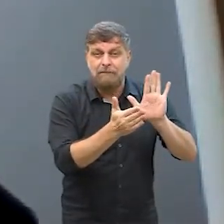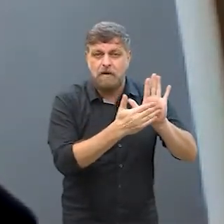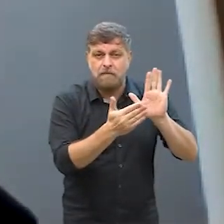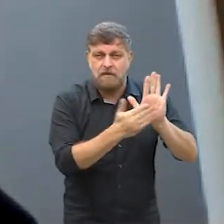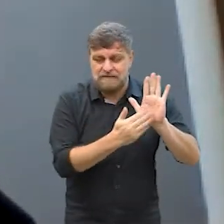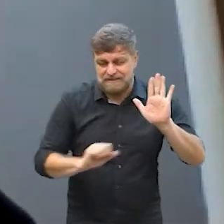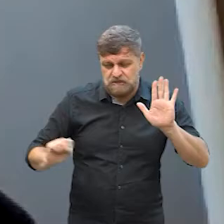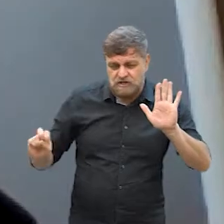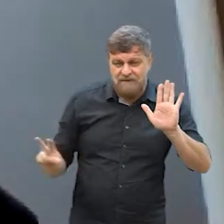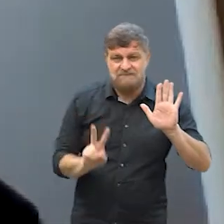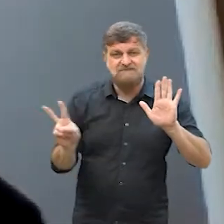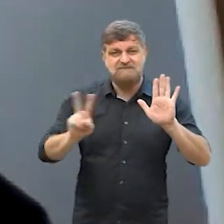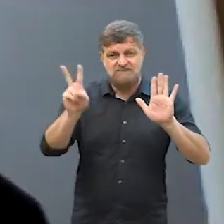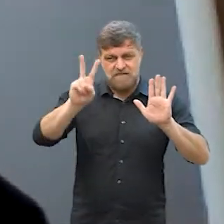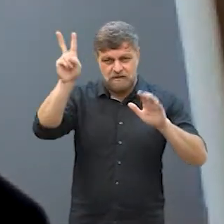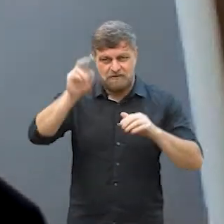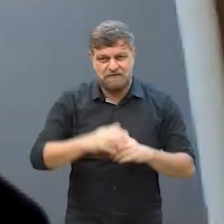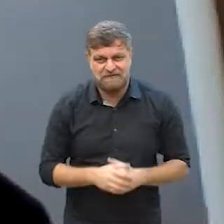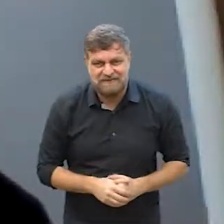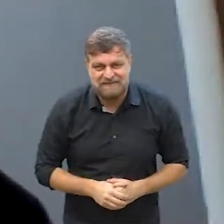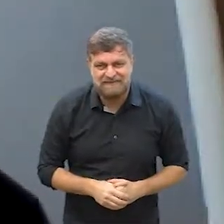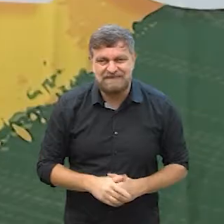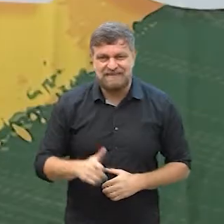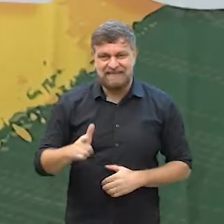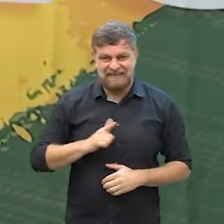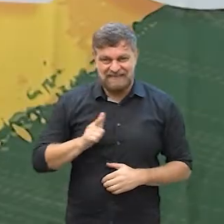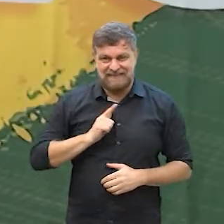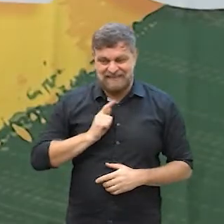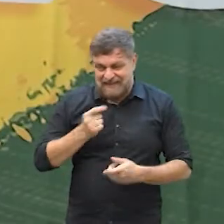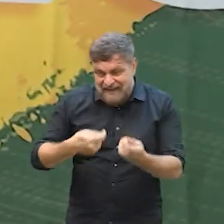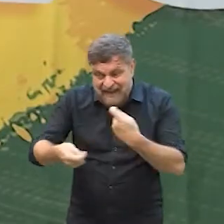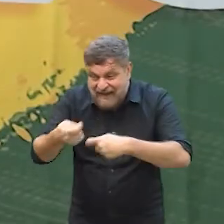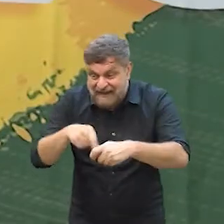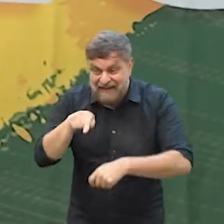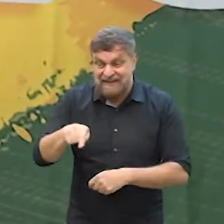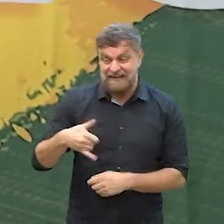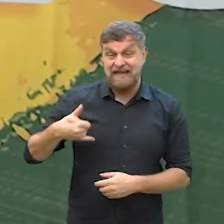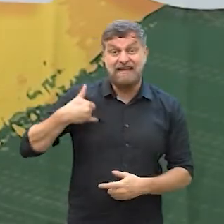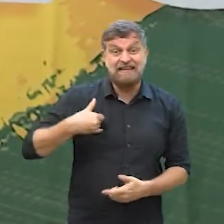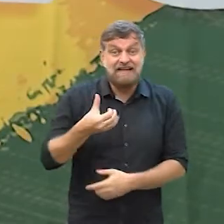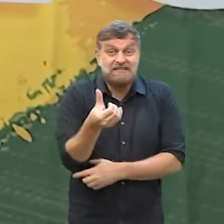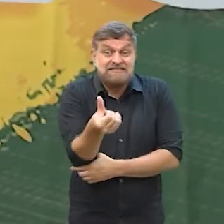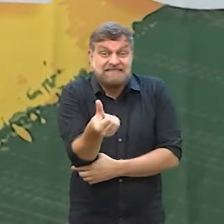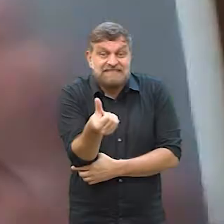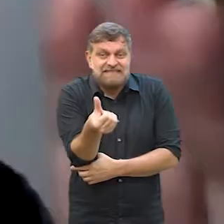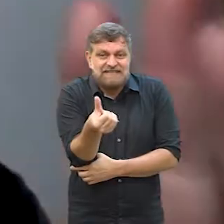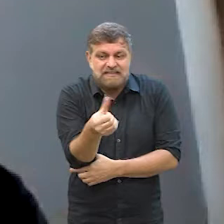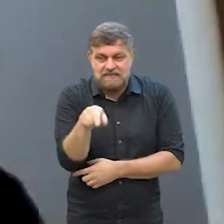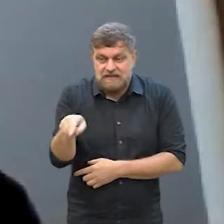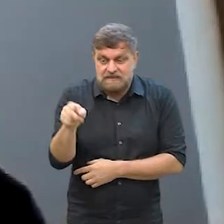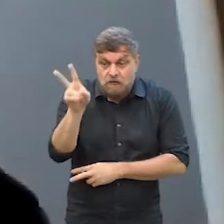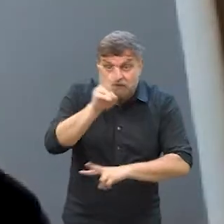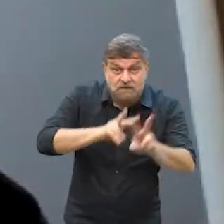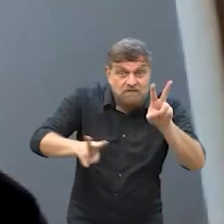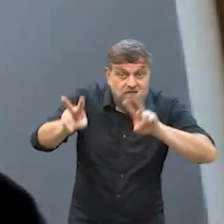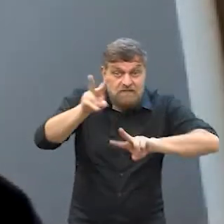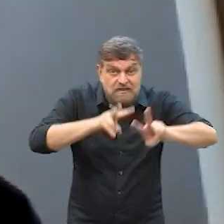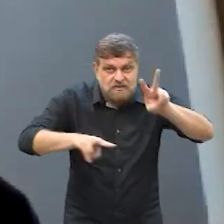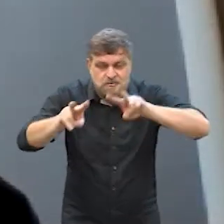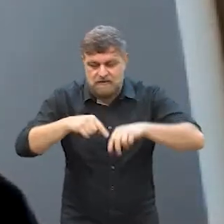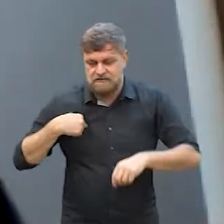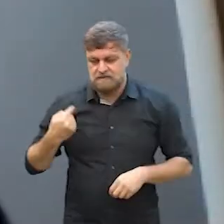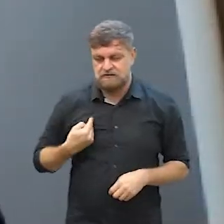né? O Canvas é business model, de modelo de negócios, né? Com crianças de 6 anos de idade. Eles são super visuais, e é